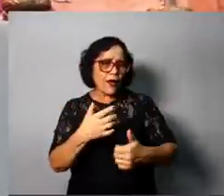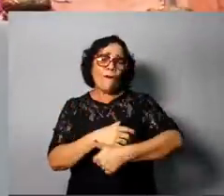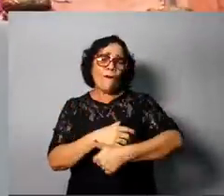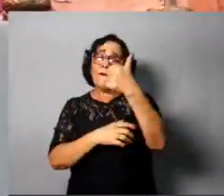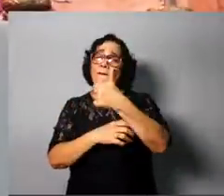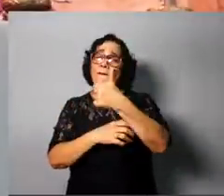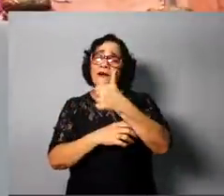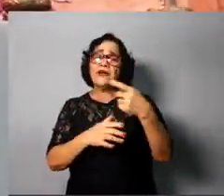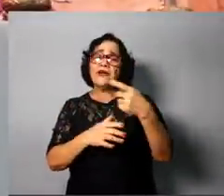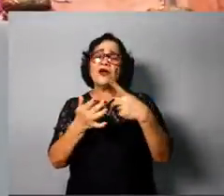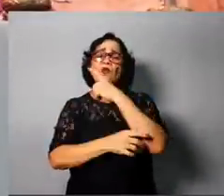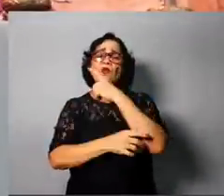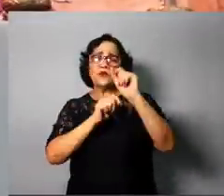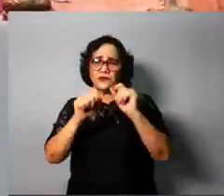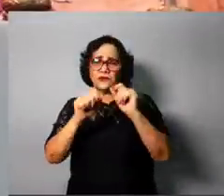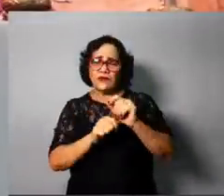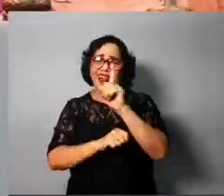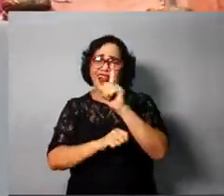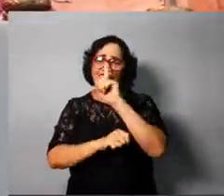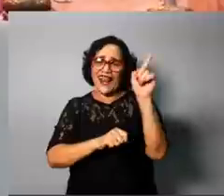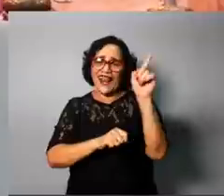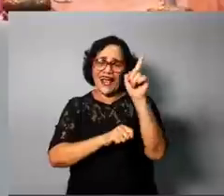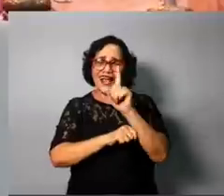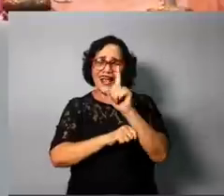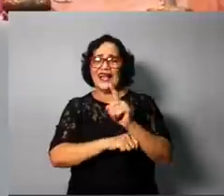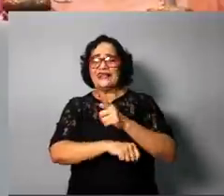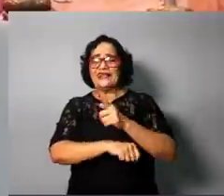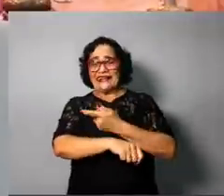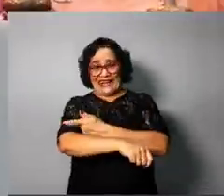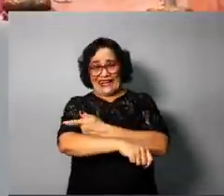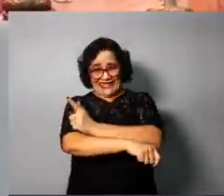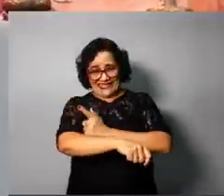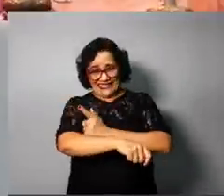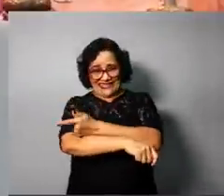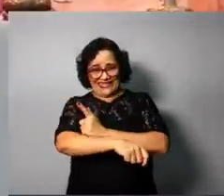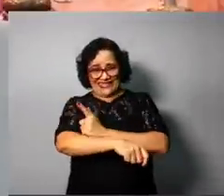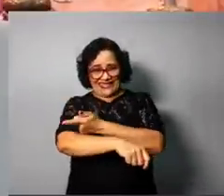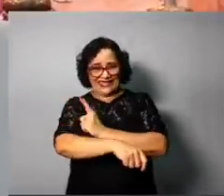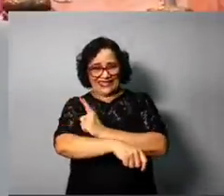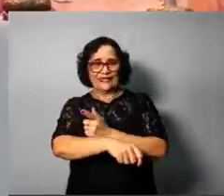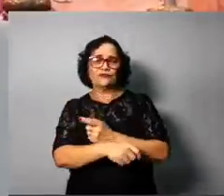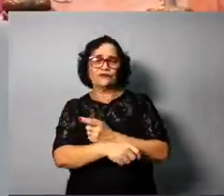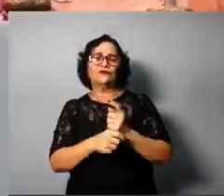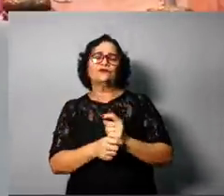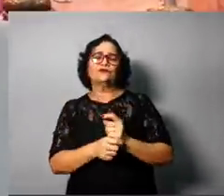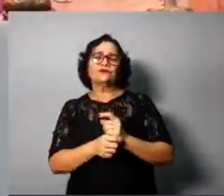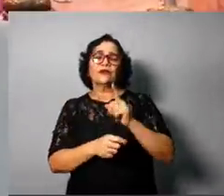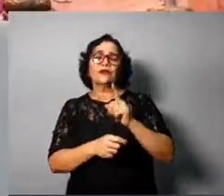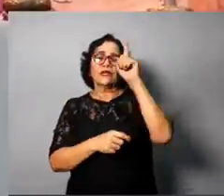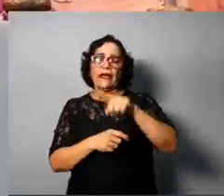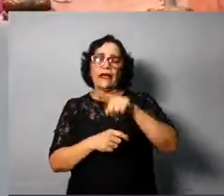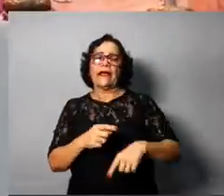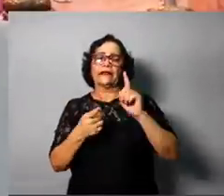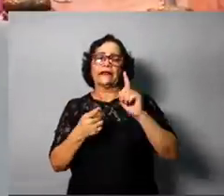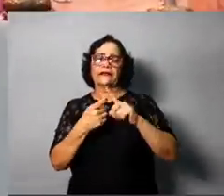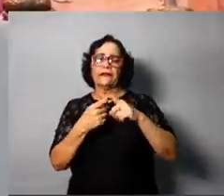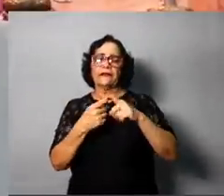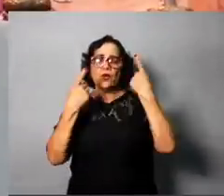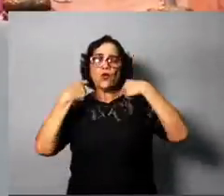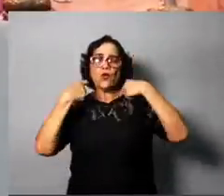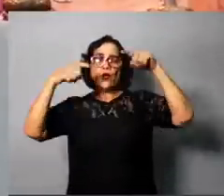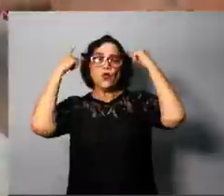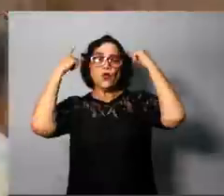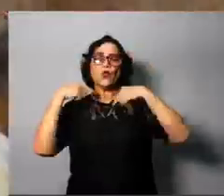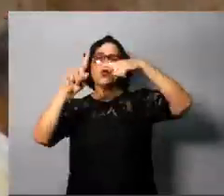Caná da Galileia, prenuncia as bodas do Cordeiro na cruz. Este